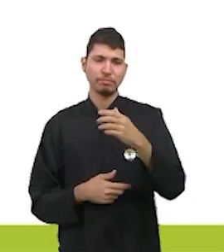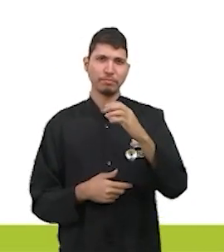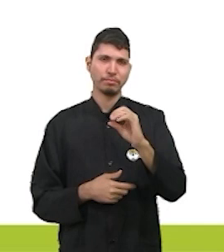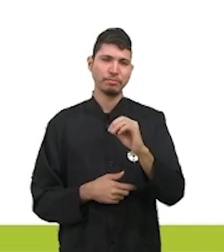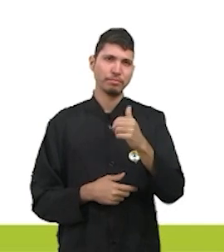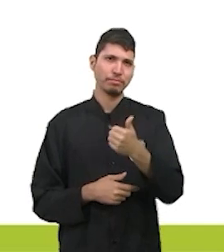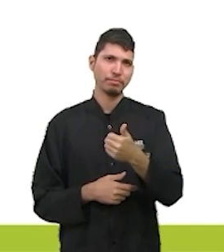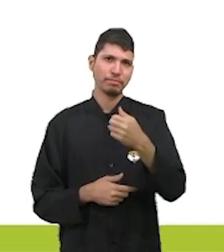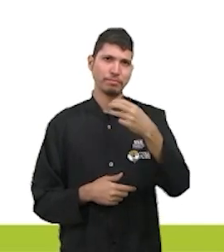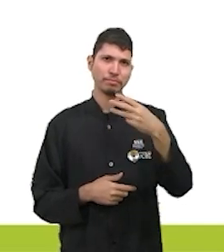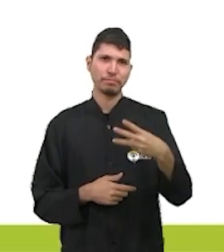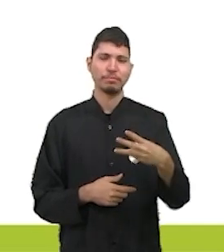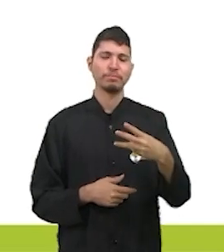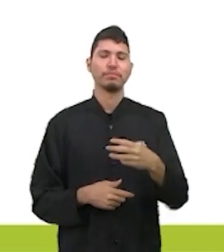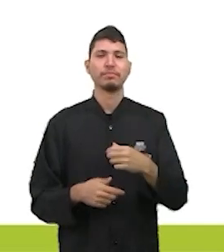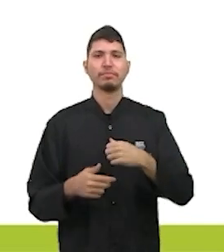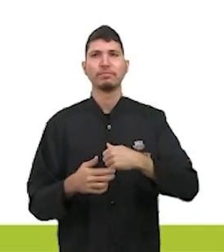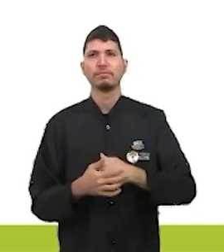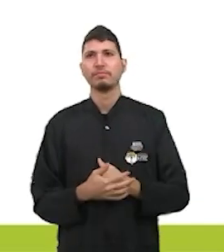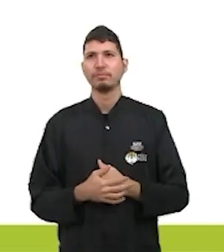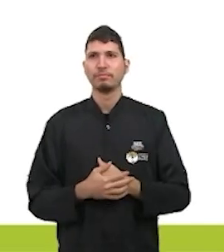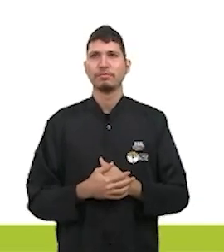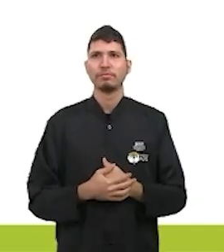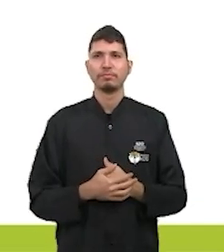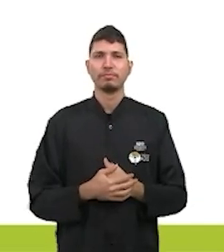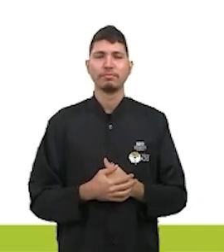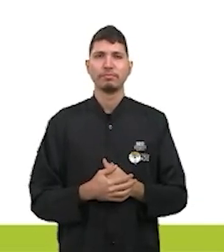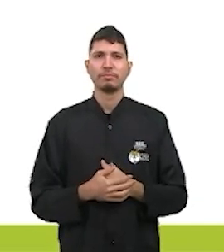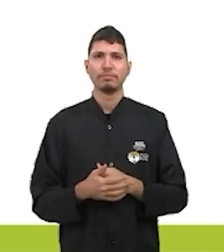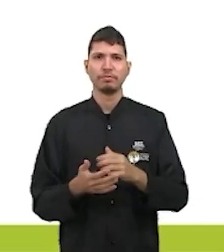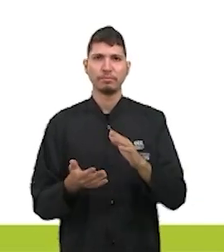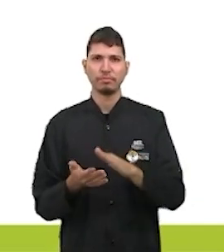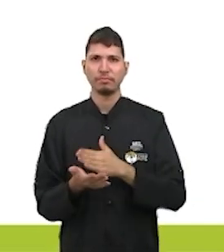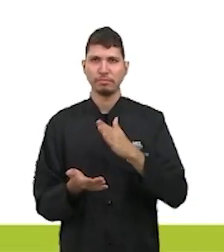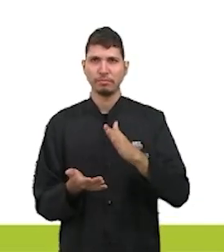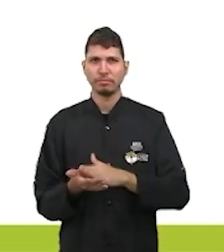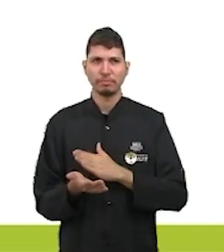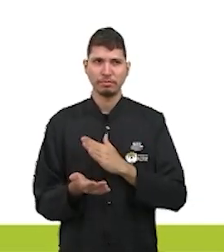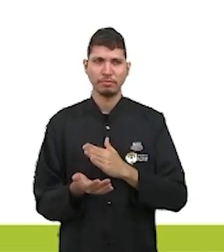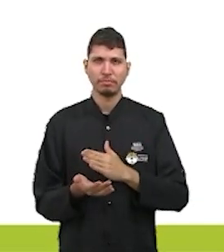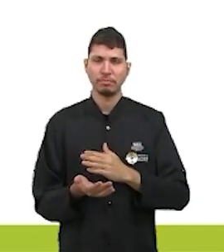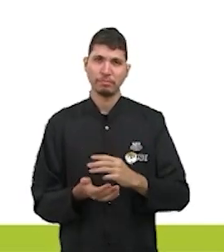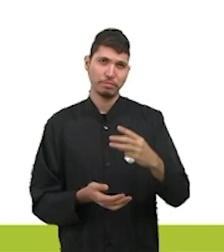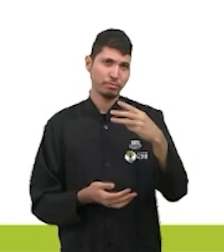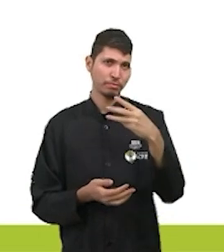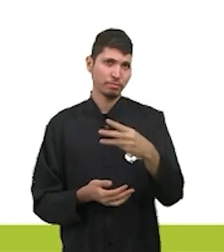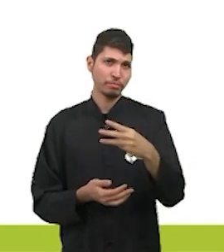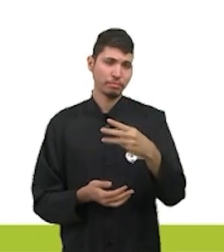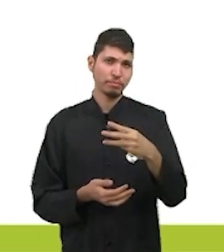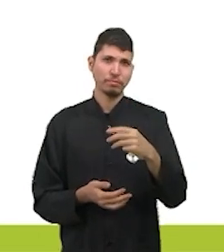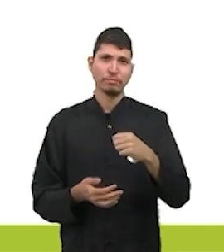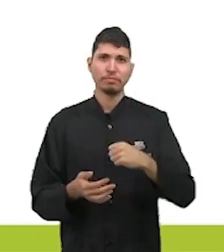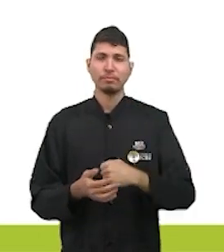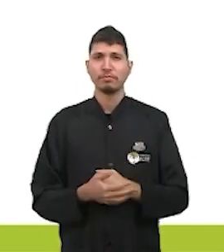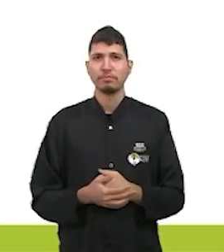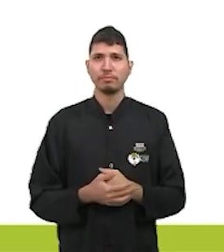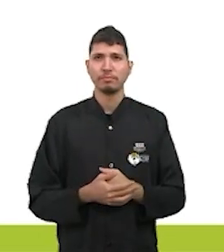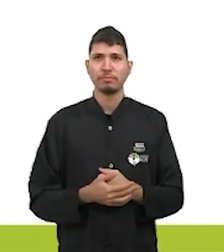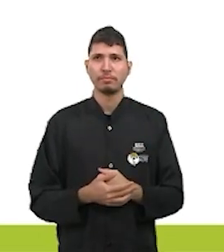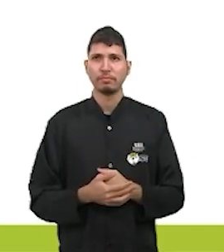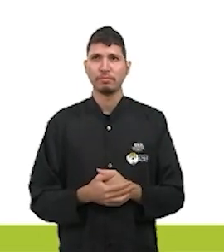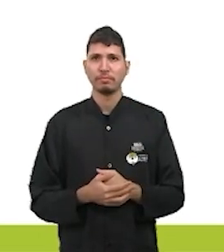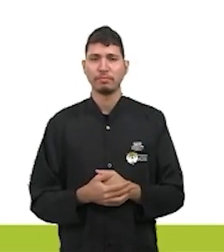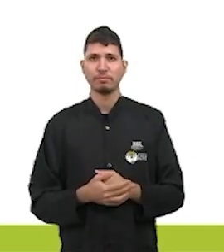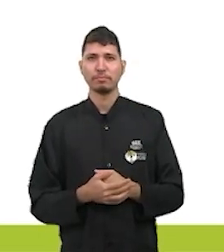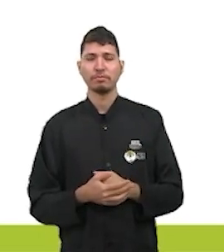2013, primeiro dia, caderno 3, tá? Eu peguei no caso branco, a reaplicação PPL,